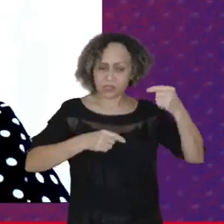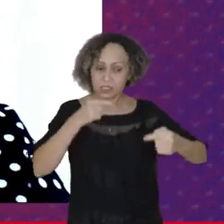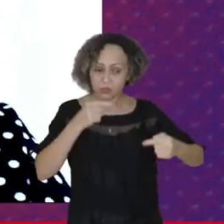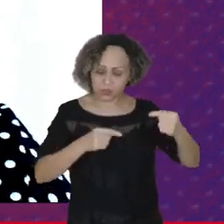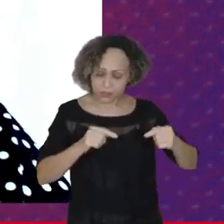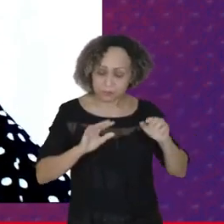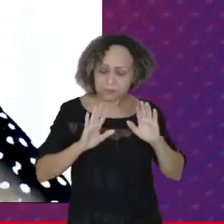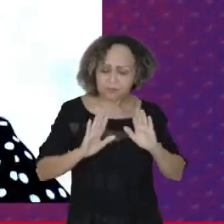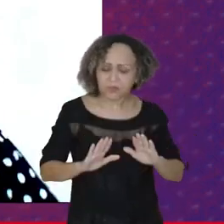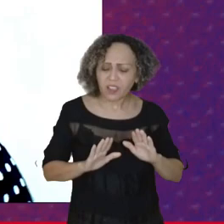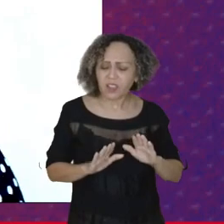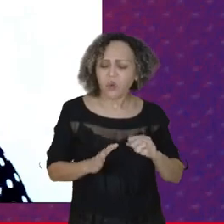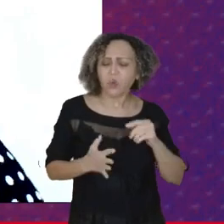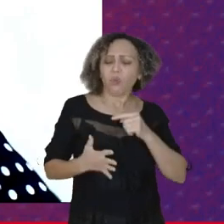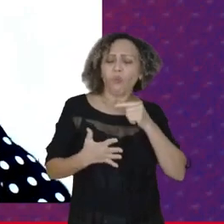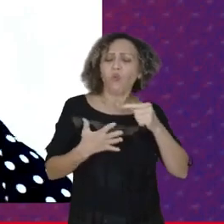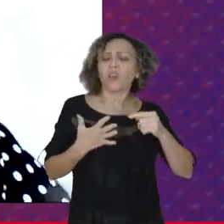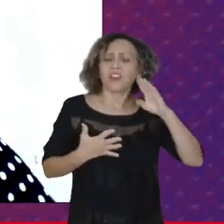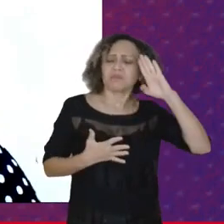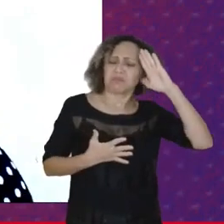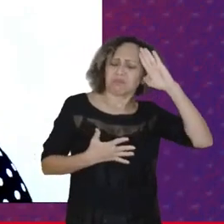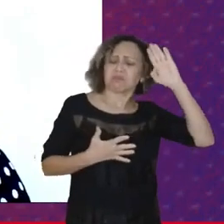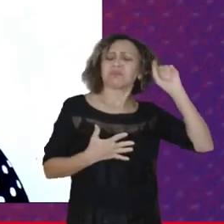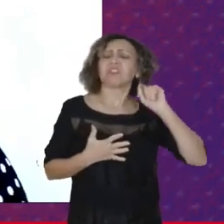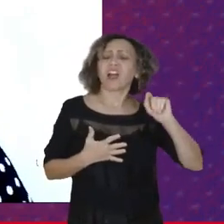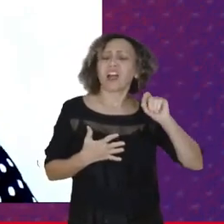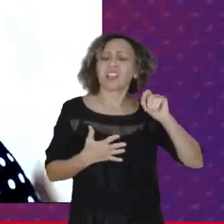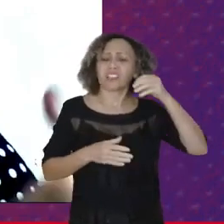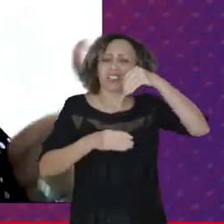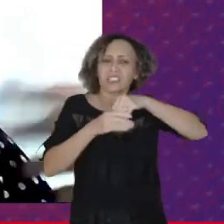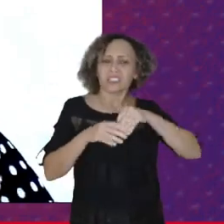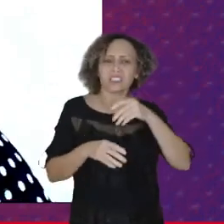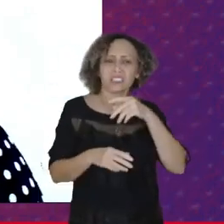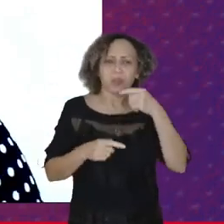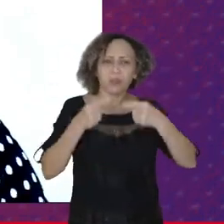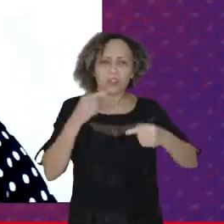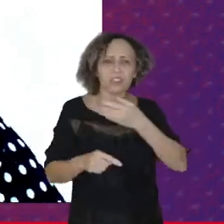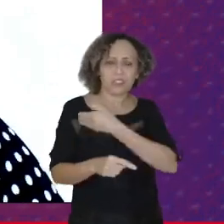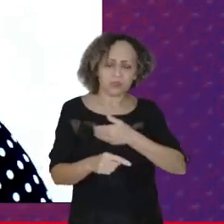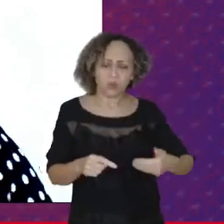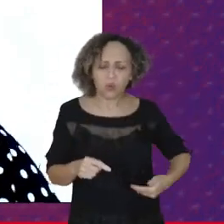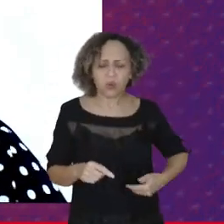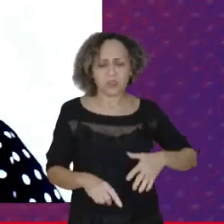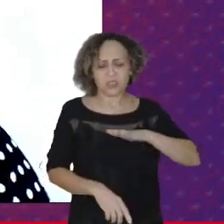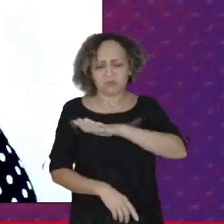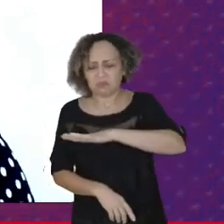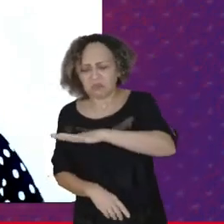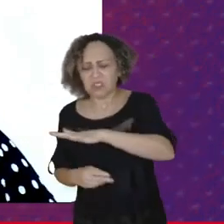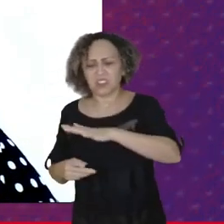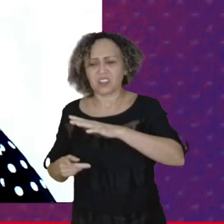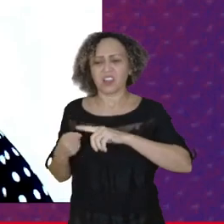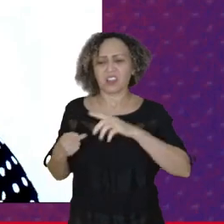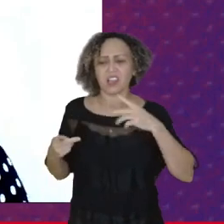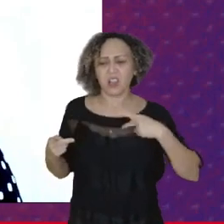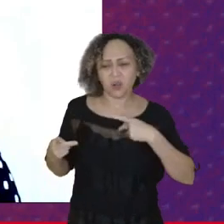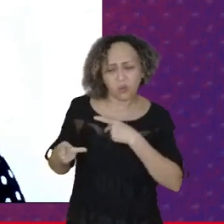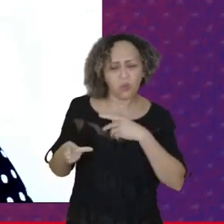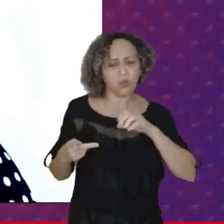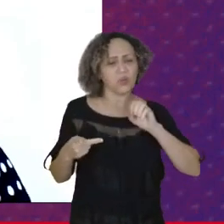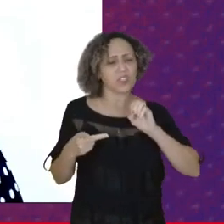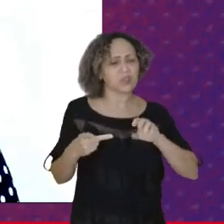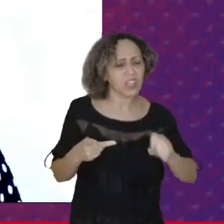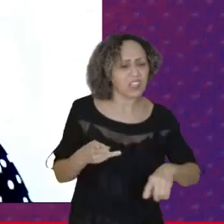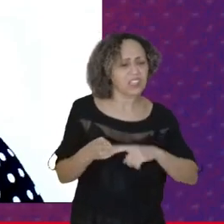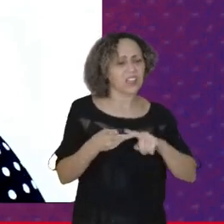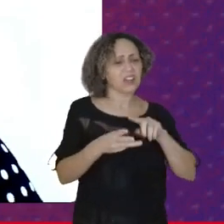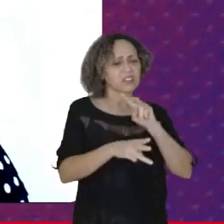as prioridades das políticas públicas em diversas áreas, né? Desde saúde, educação, assistência